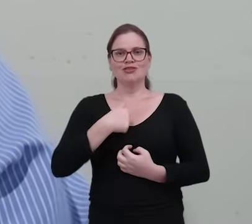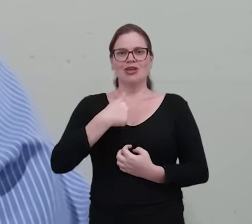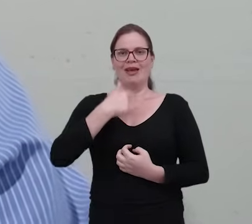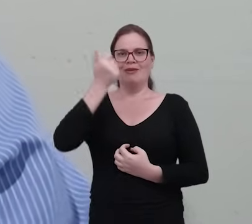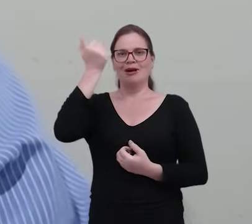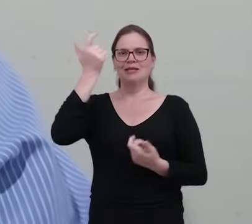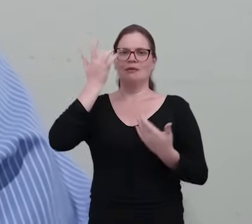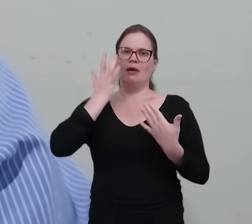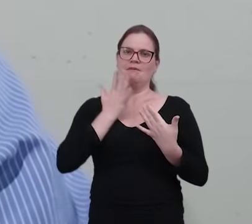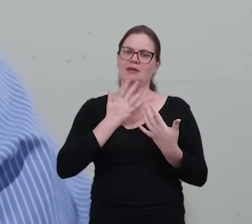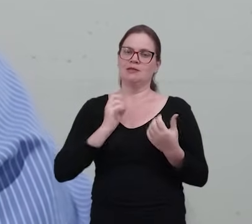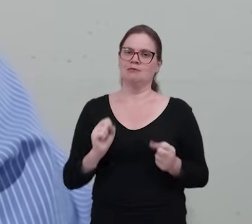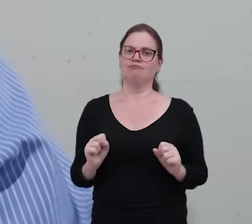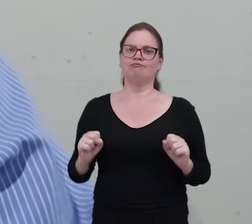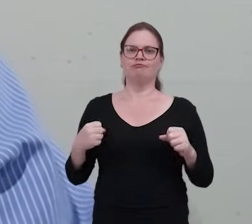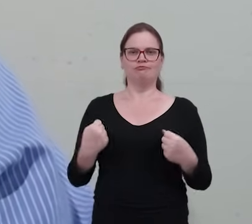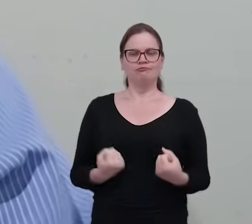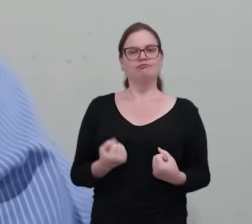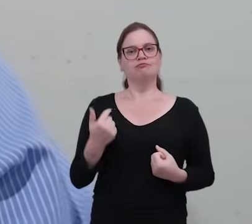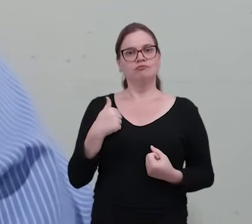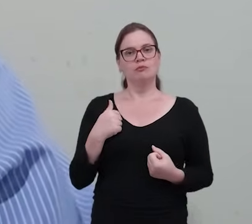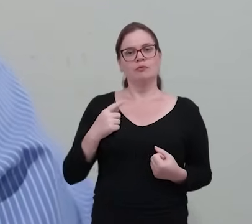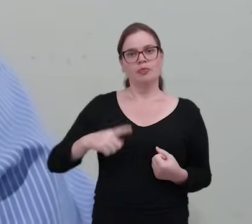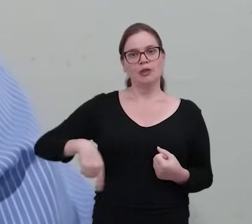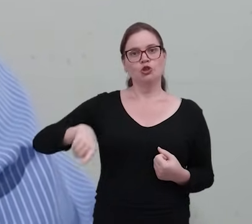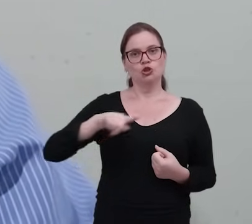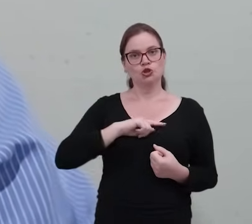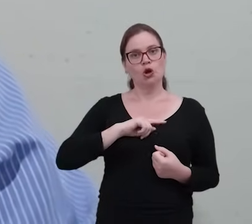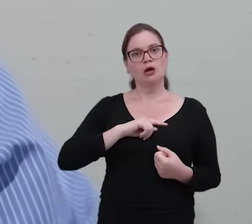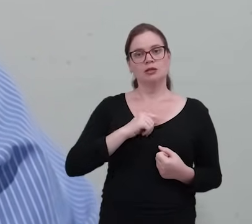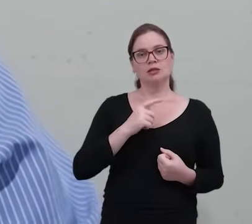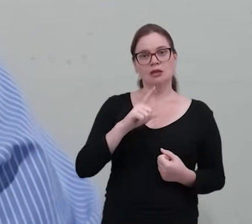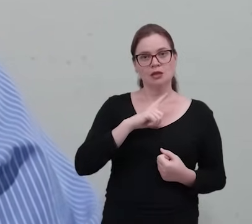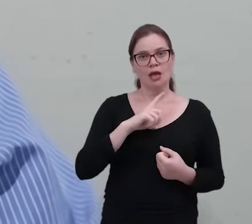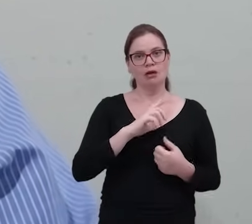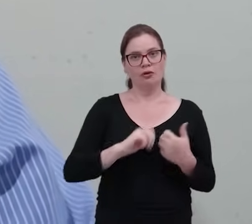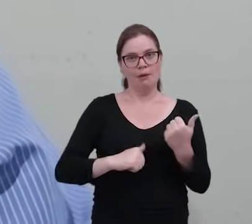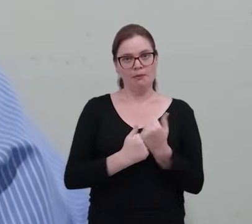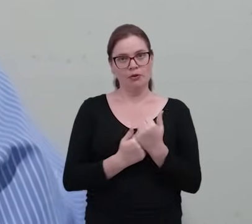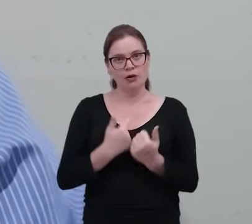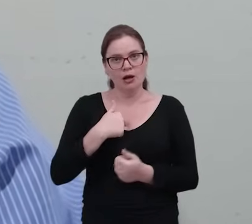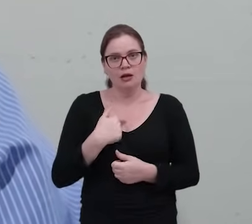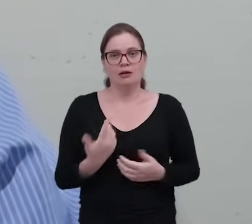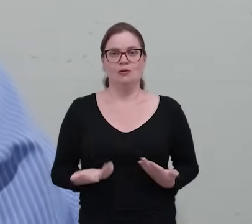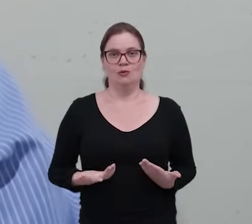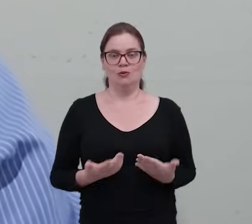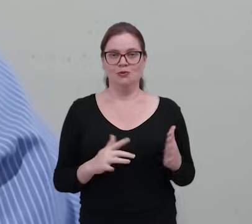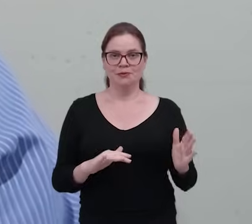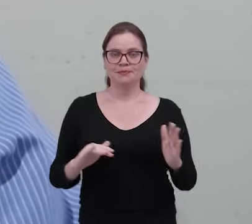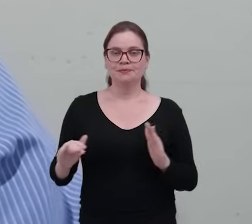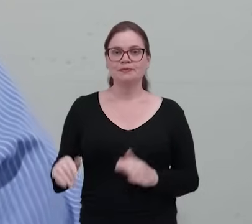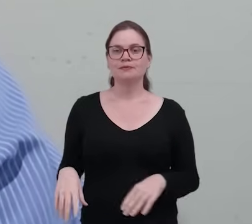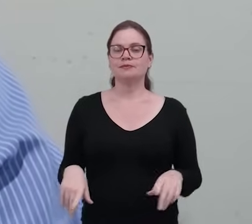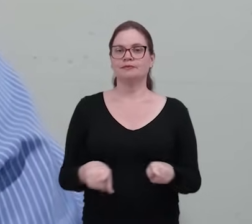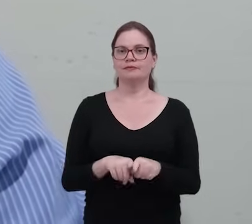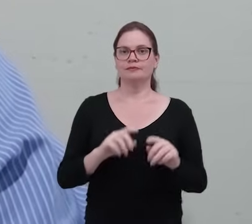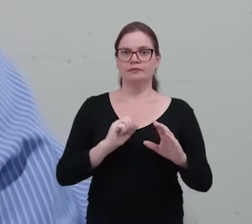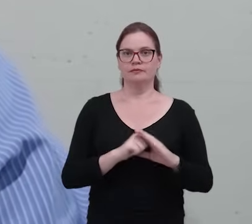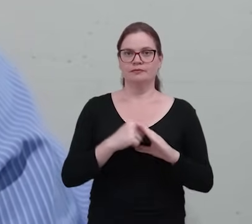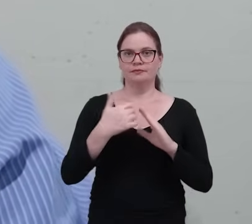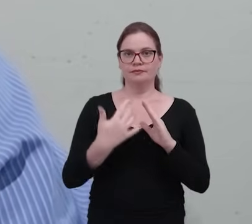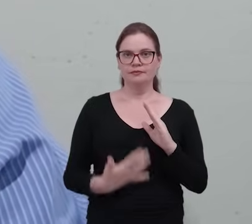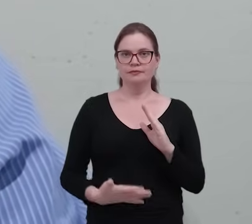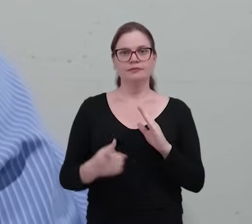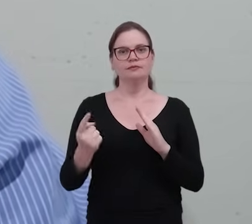nós fomos renovados, de que de certa forma nós fomos assistidos, e é assim que acontece. A característica